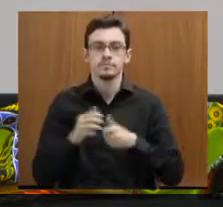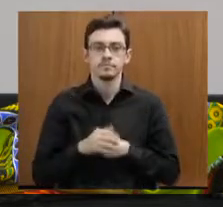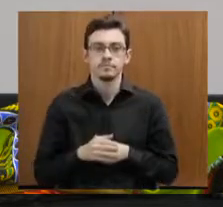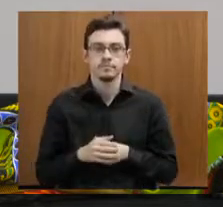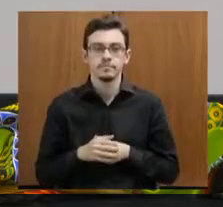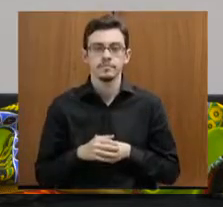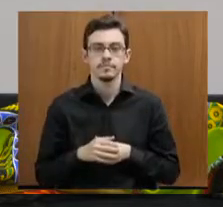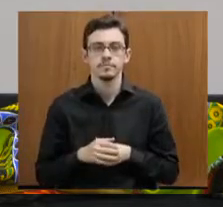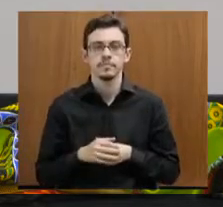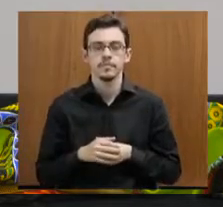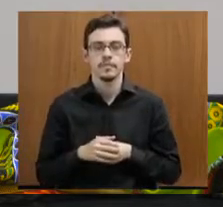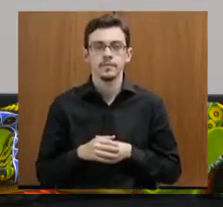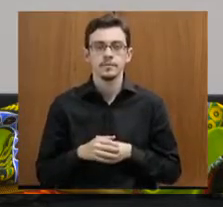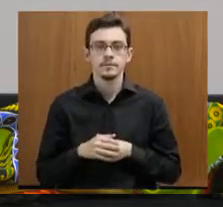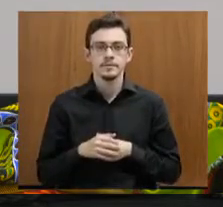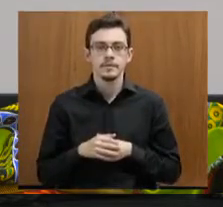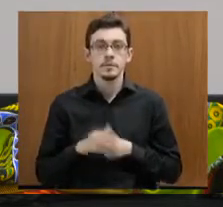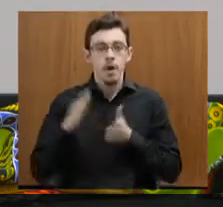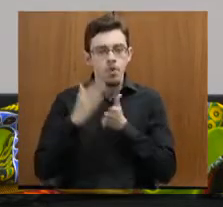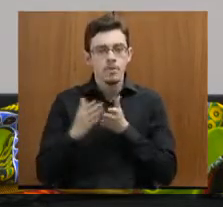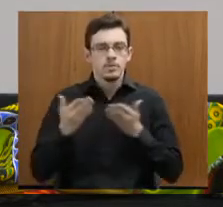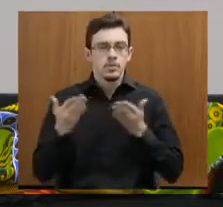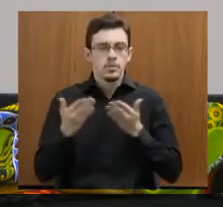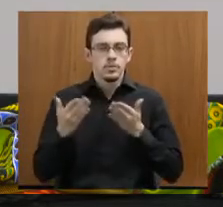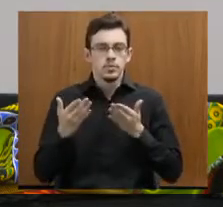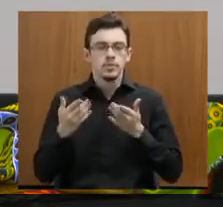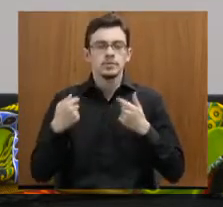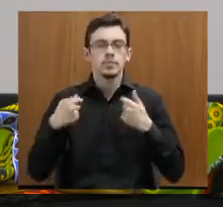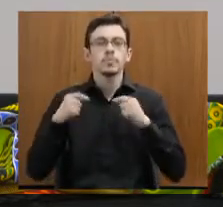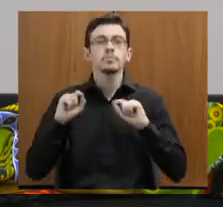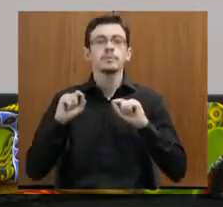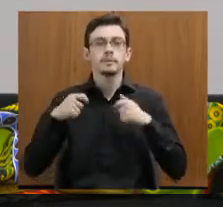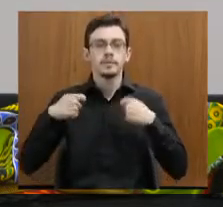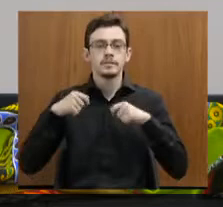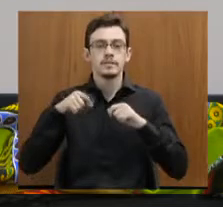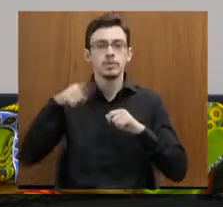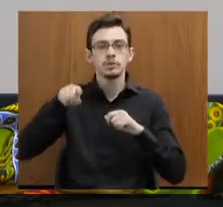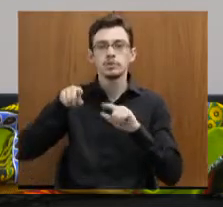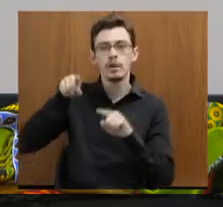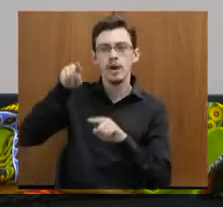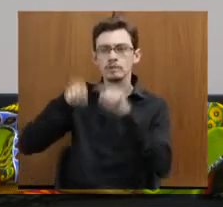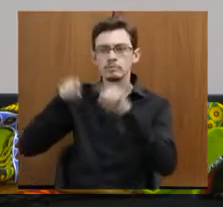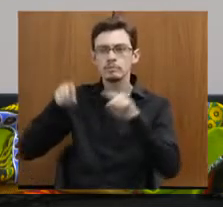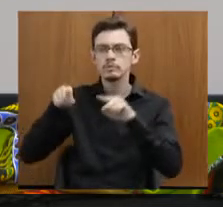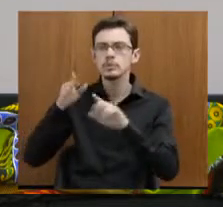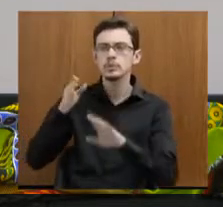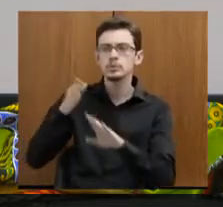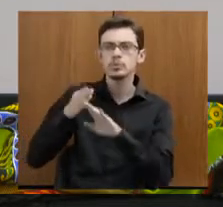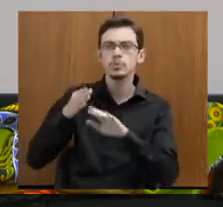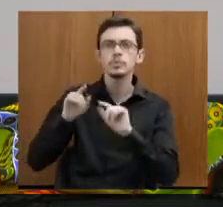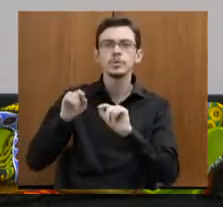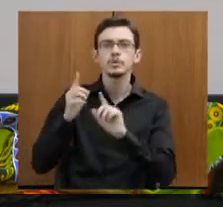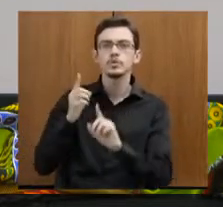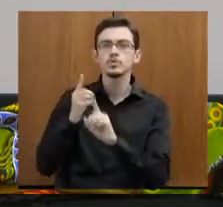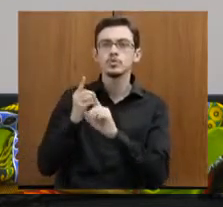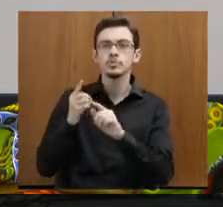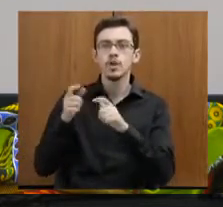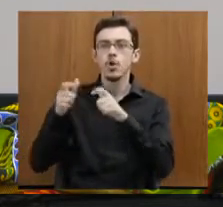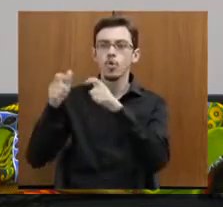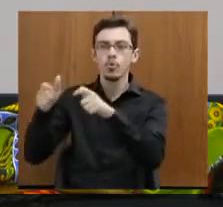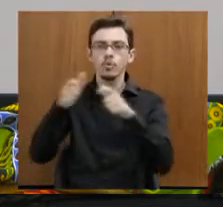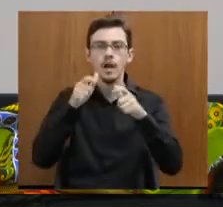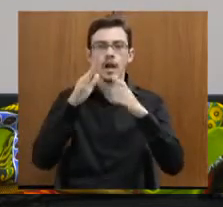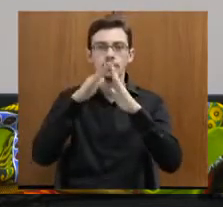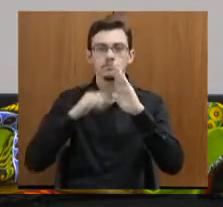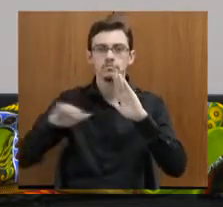níveis e para começar é preciso mapear regularizar Os territórios